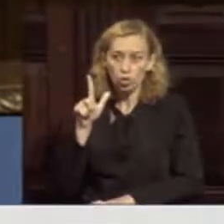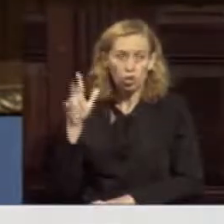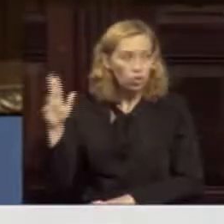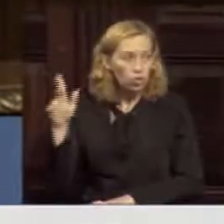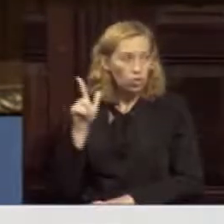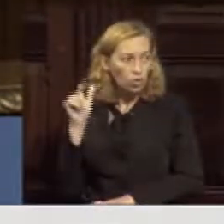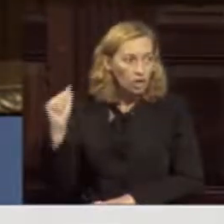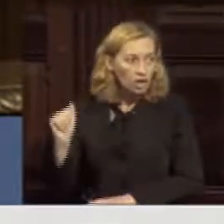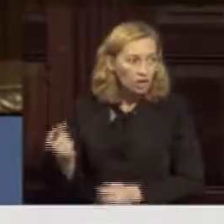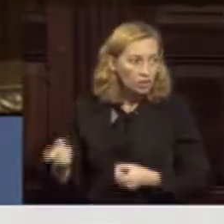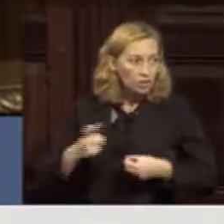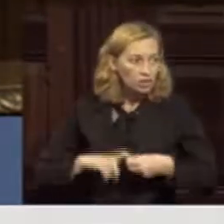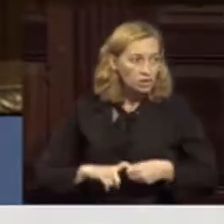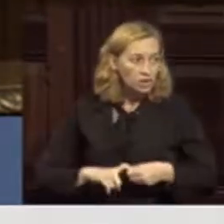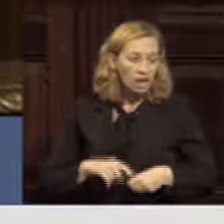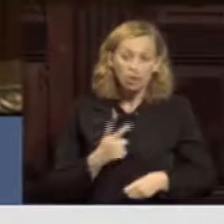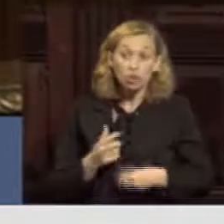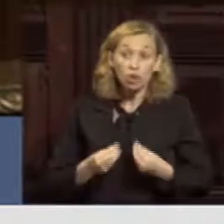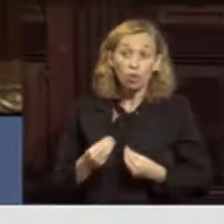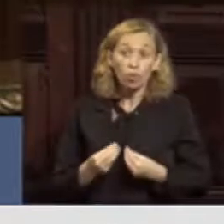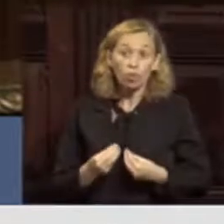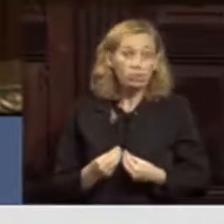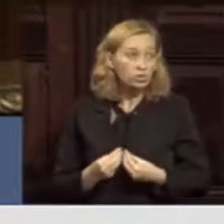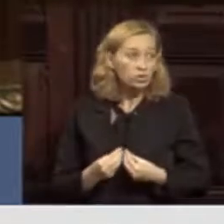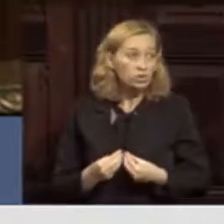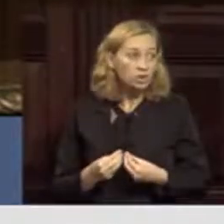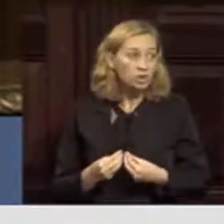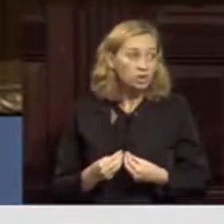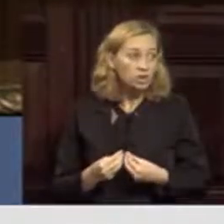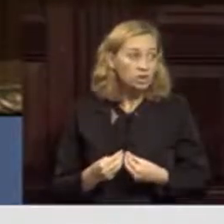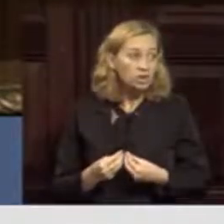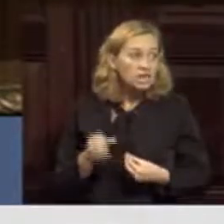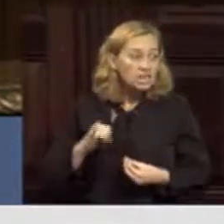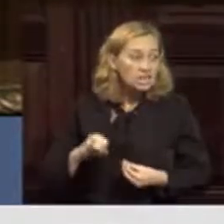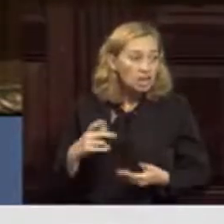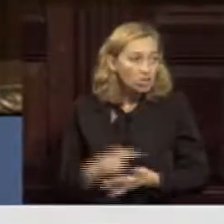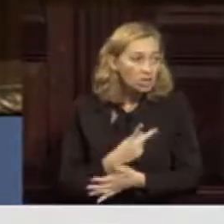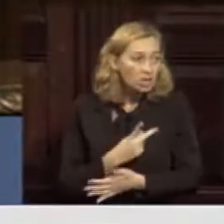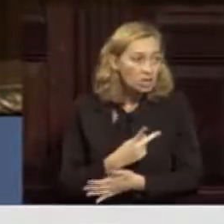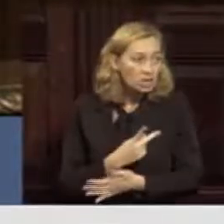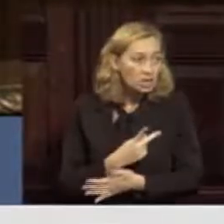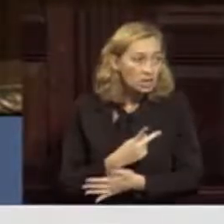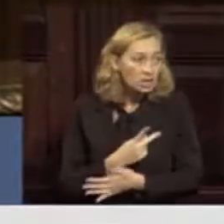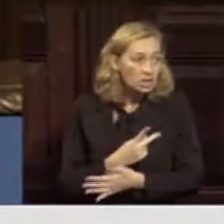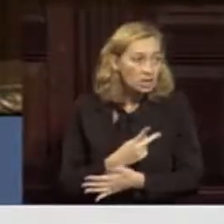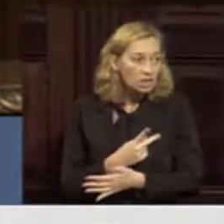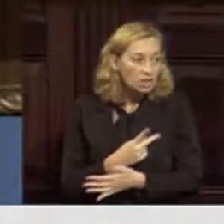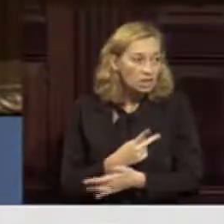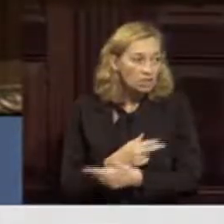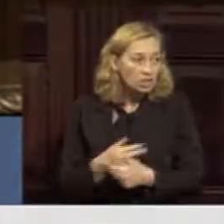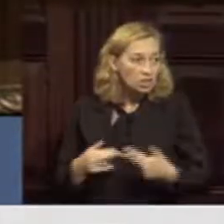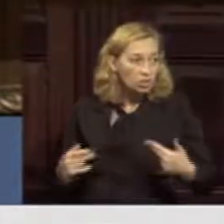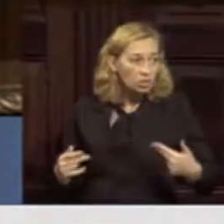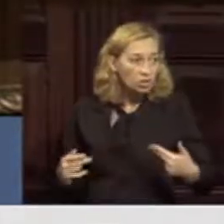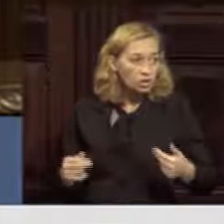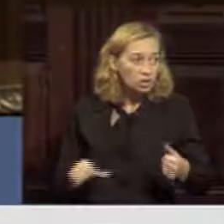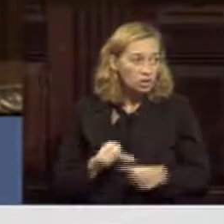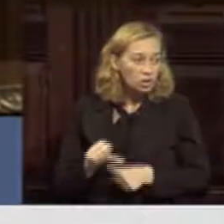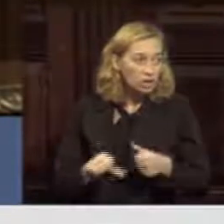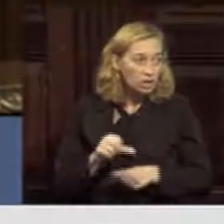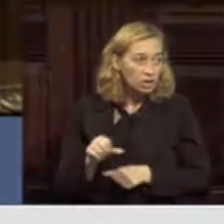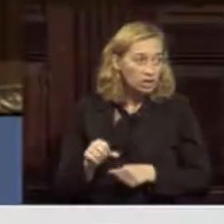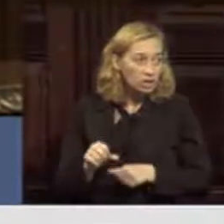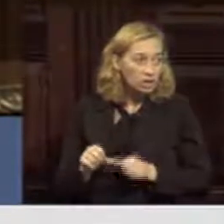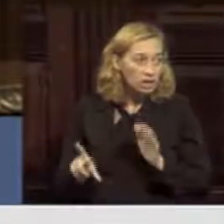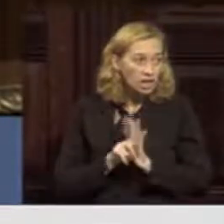intervenção militar. Se acontecer, diz o general, se acontecer tanta rasteira e mudança da lei, aí eu não tenho dúvida de que só resta